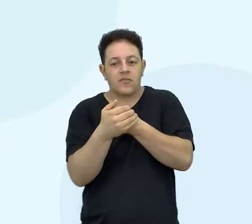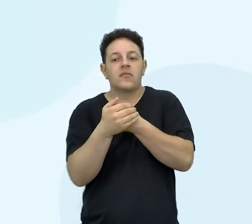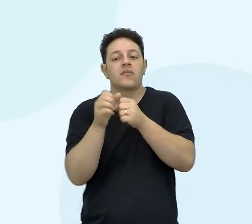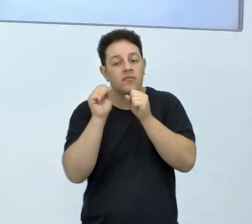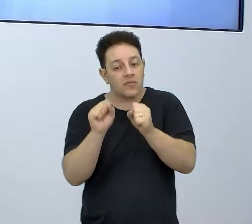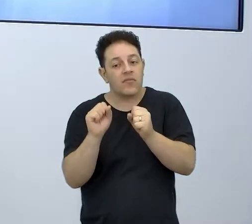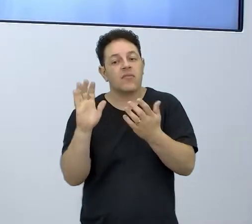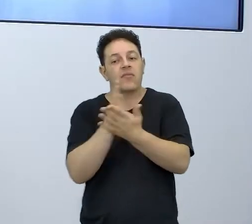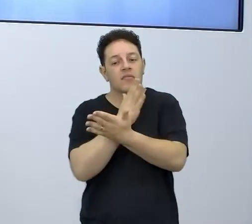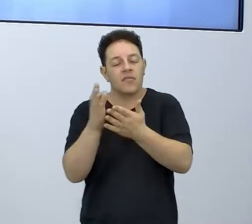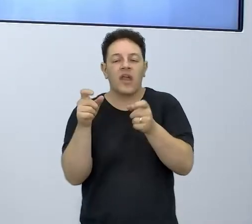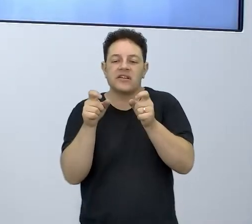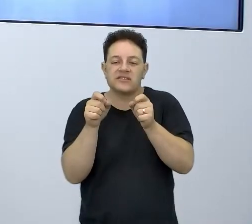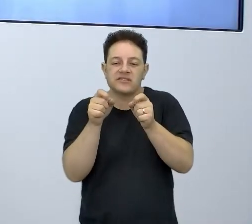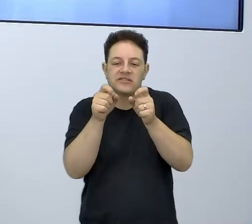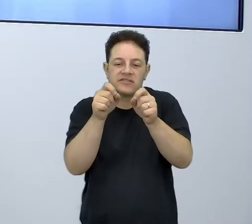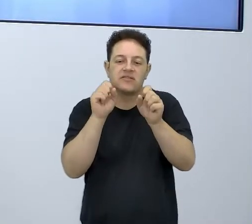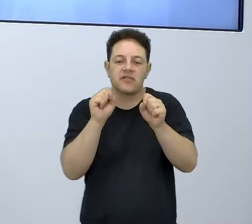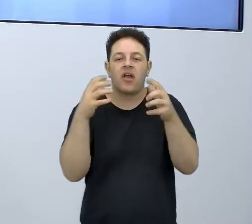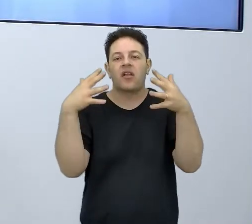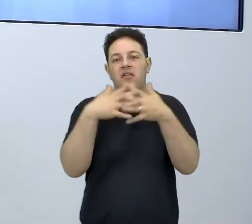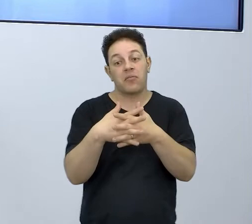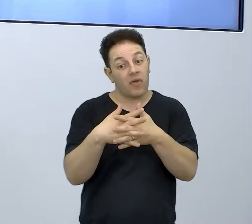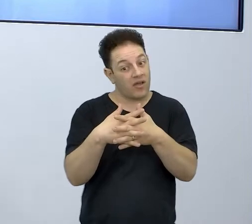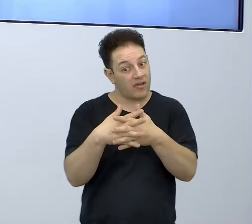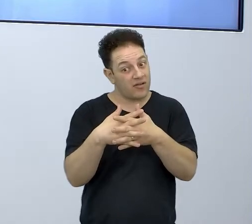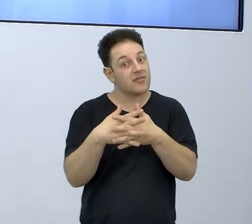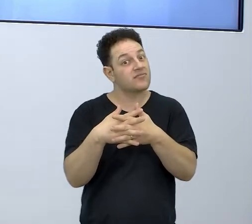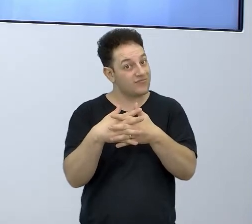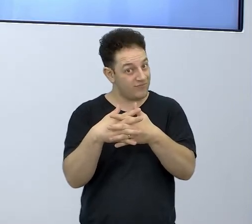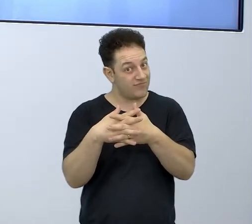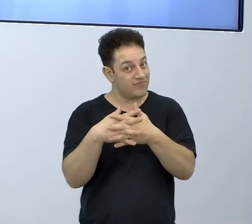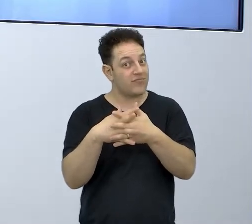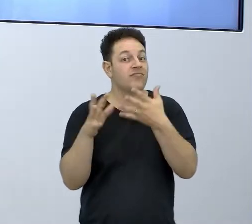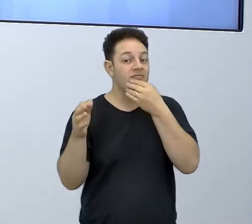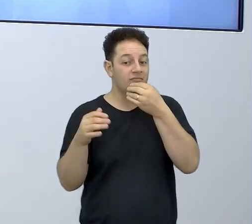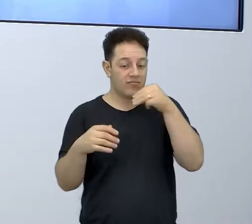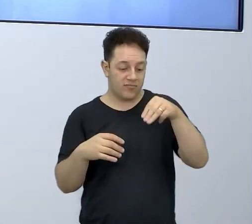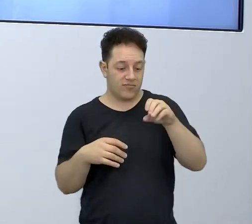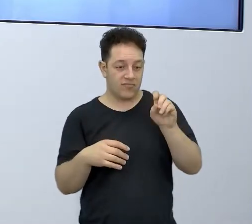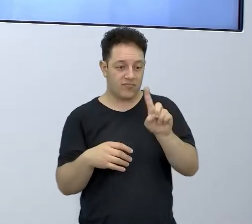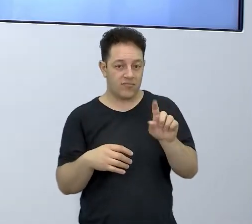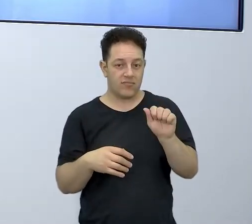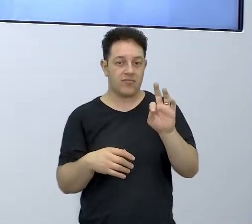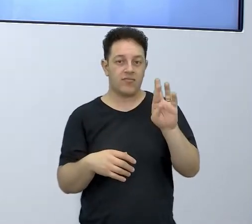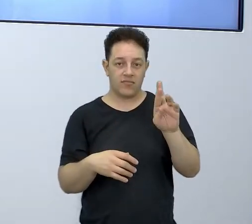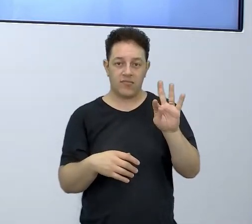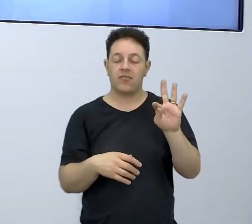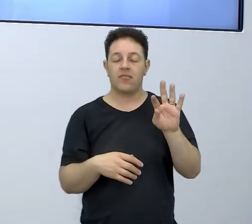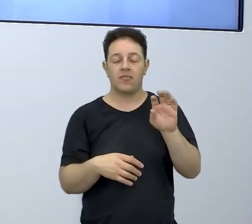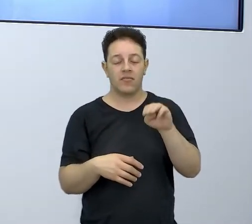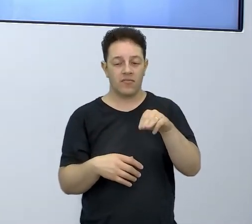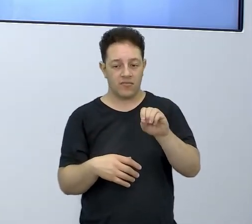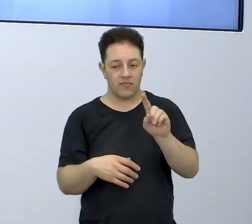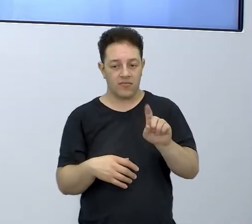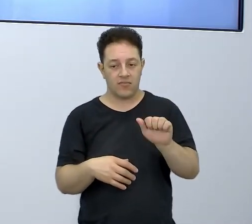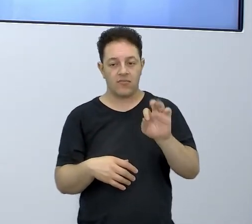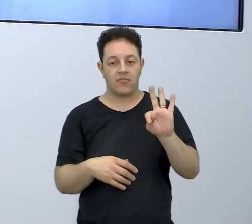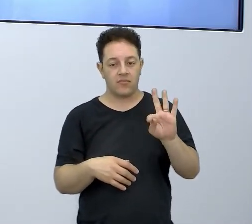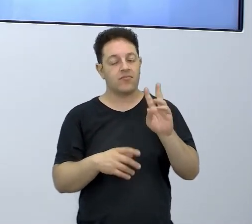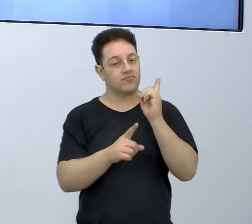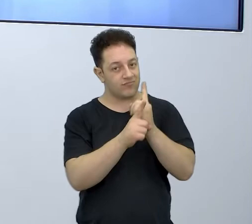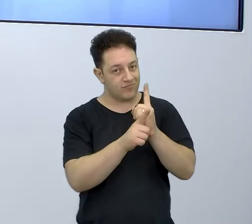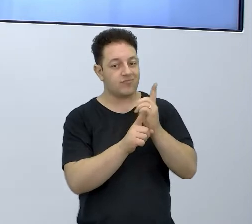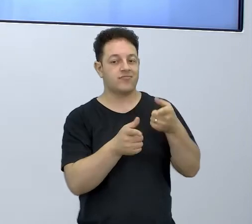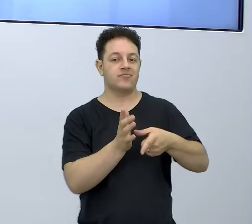pode também atrapalhar a dispersão luminosa. Olha o que ele pensou, né? O mecânico aí, o Moser. Além